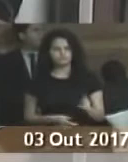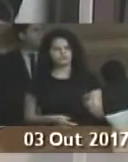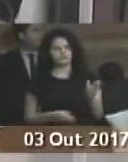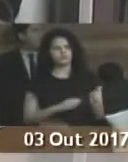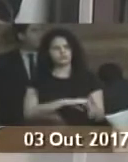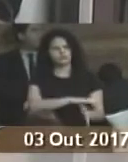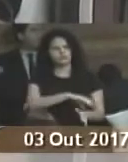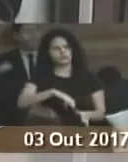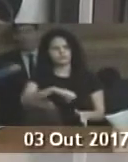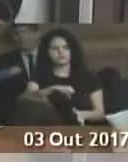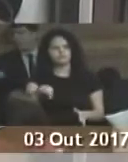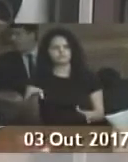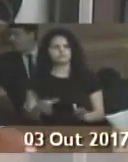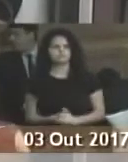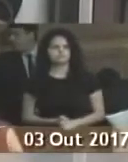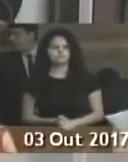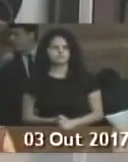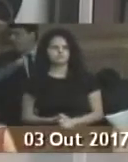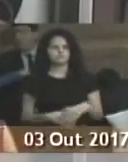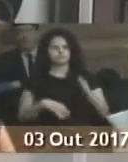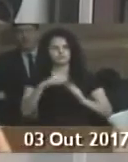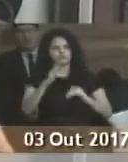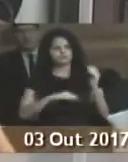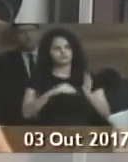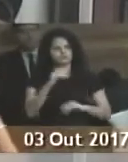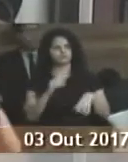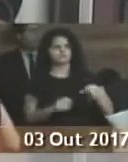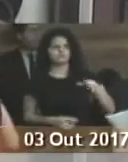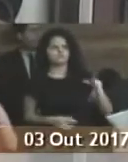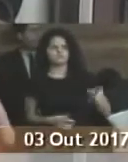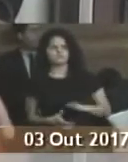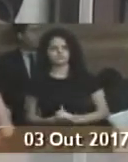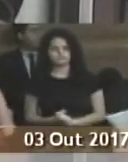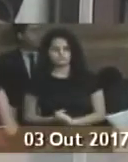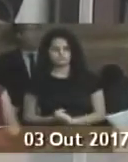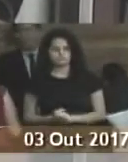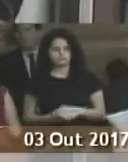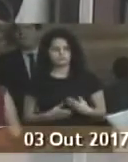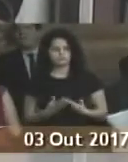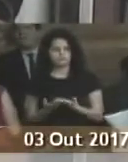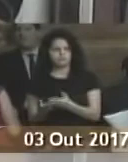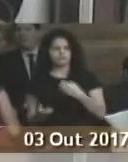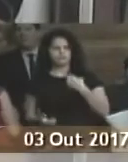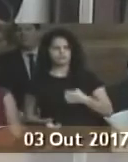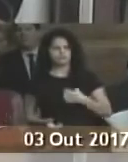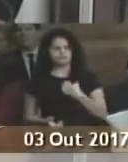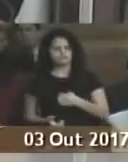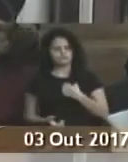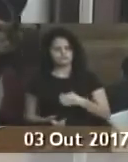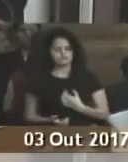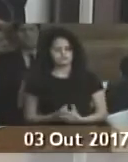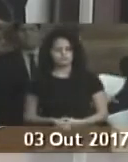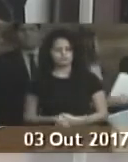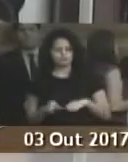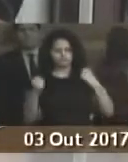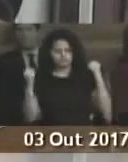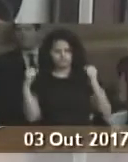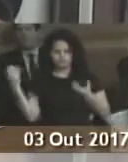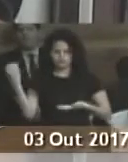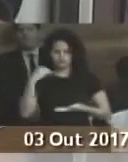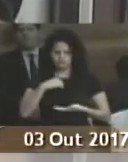né, profissionais diferentes, que é levado pelo sentimento que o esporte